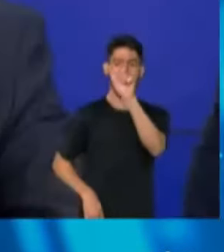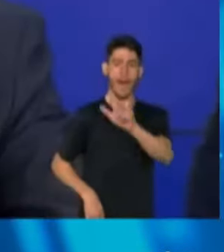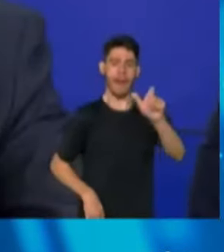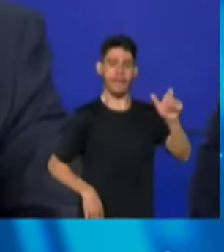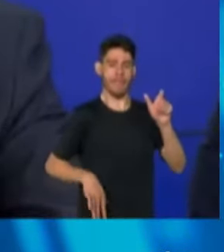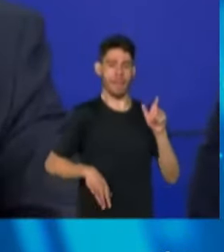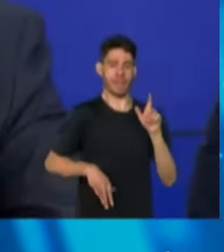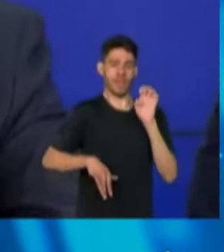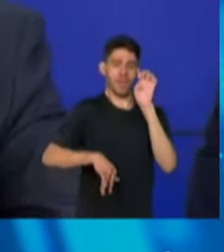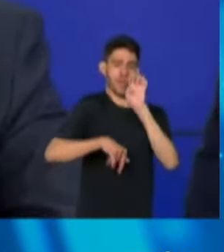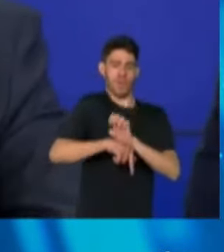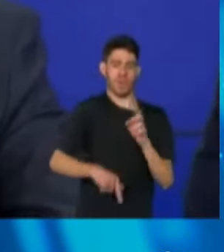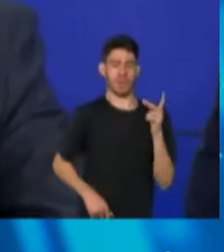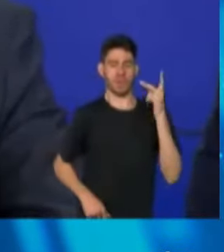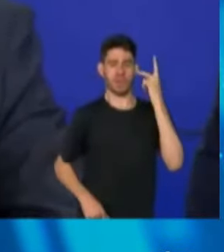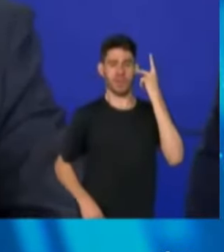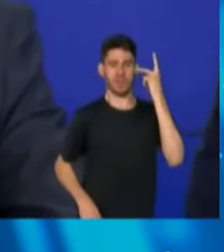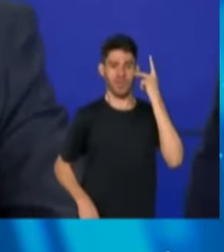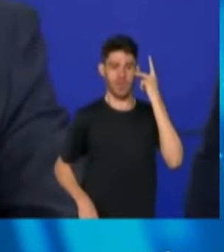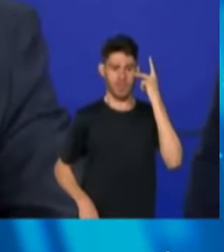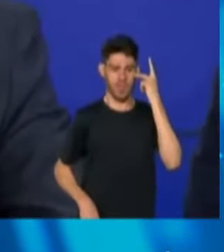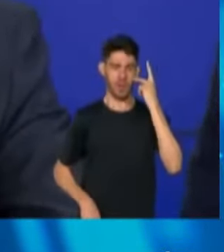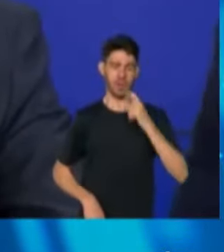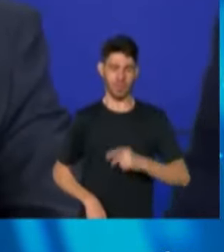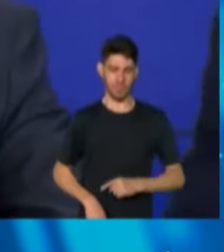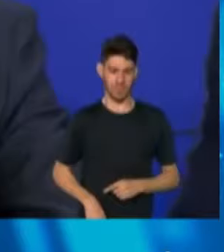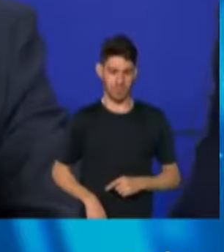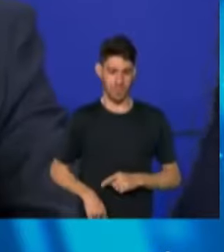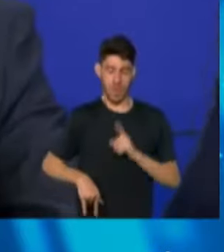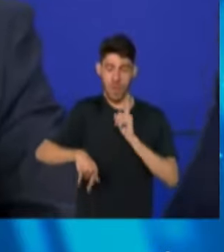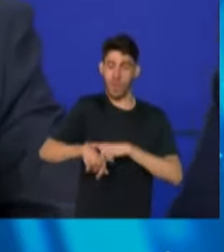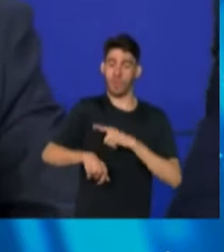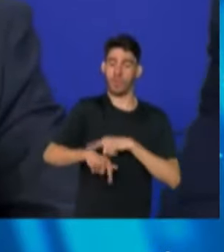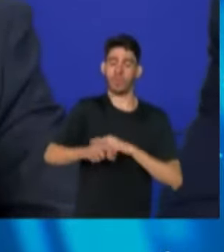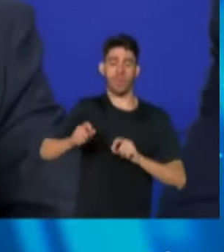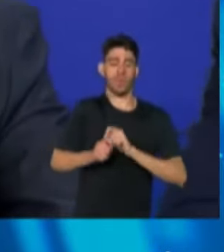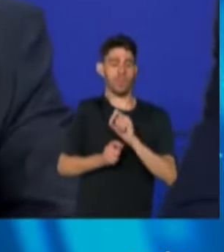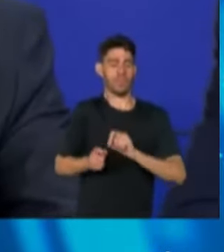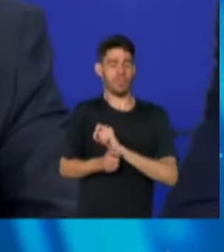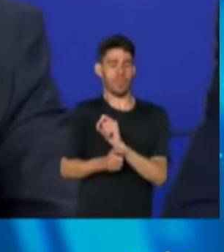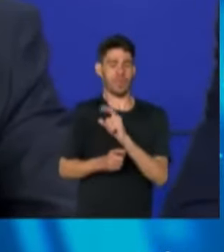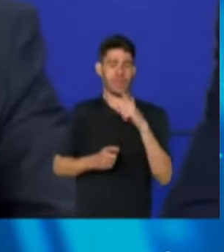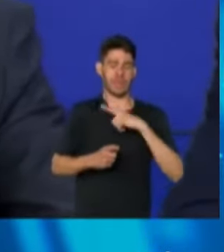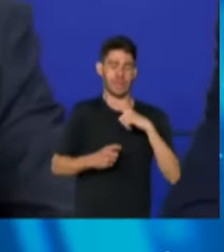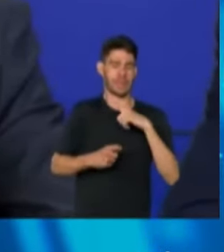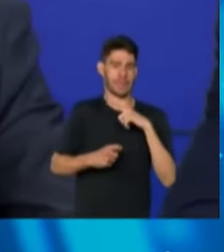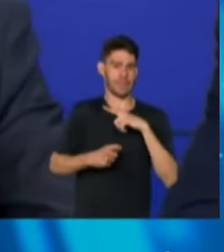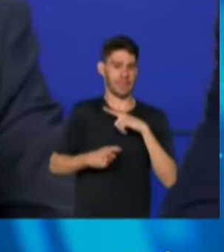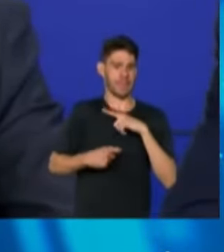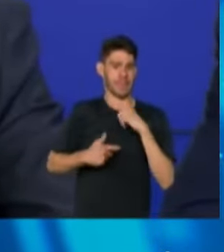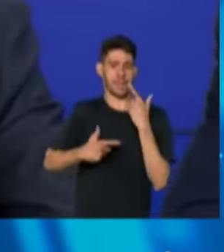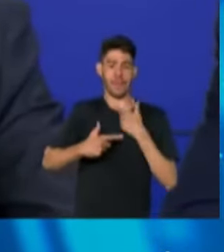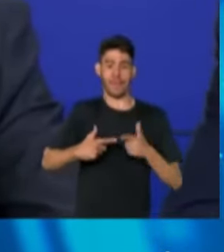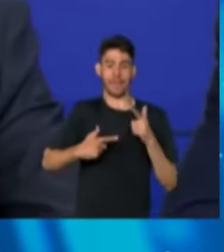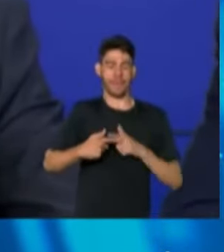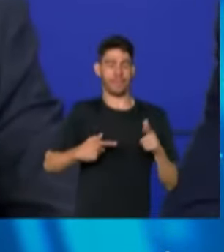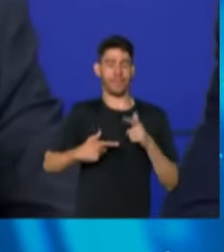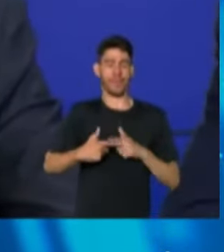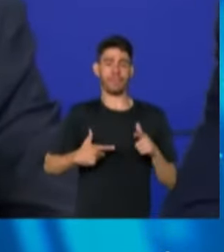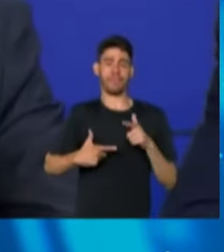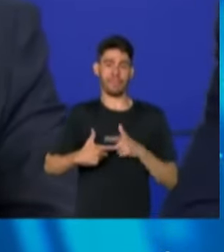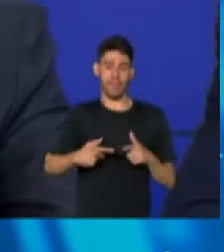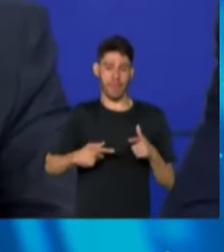enel que é essa concessionária italiana Além disso também a secretaria nacional do consumidor